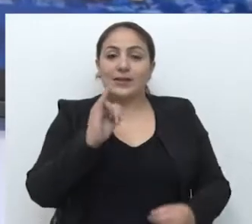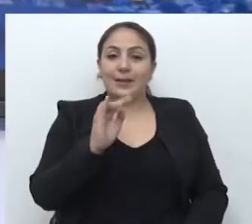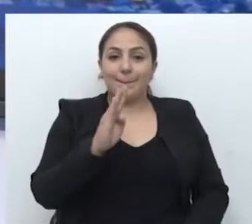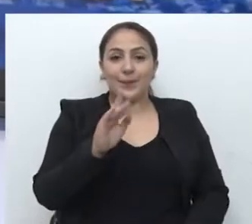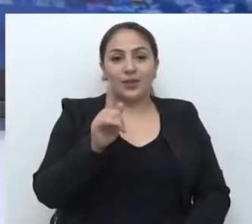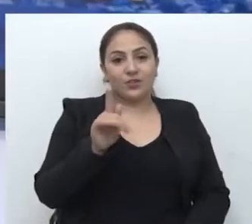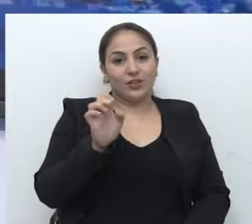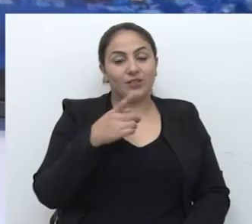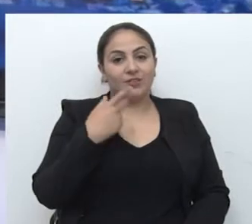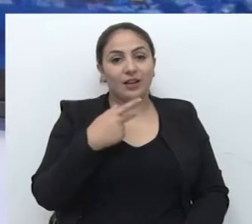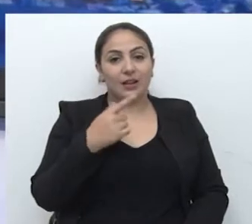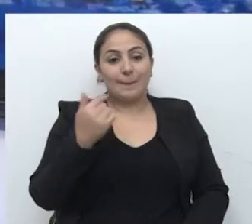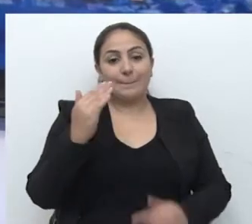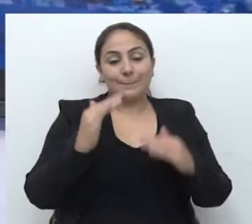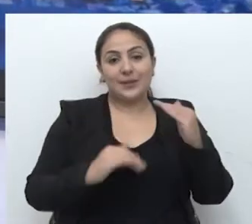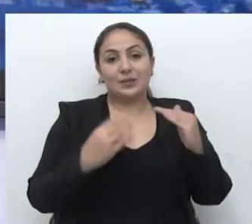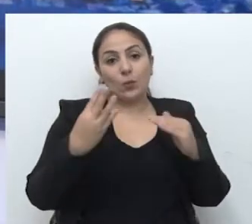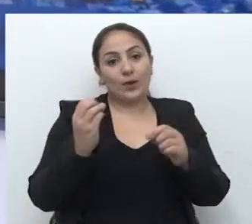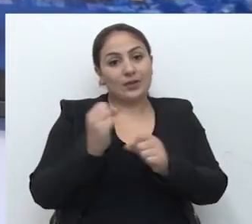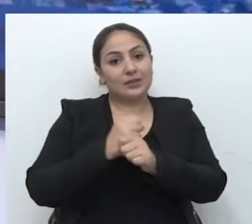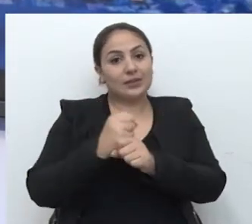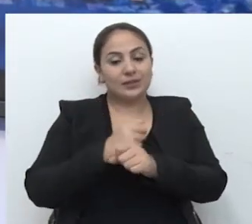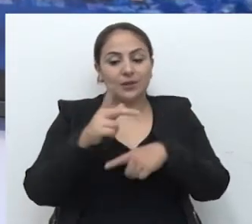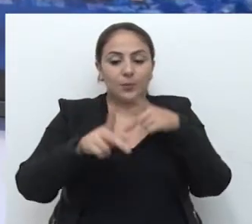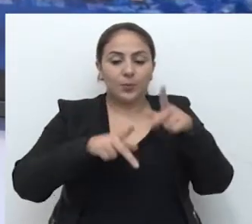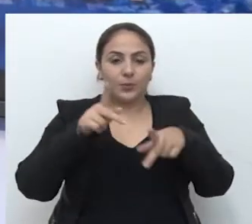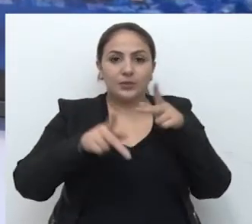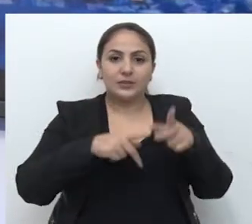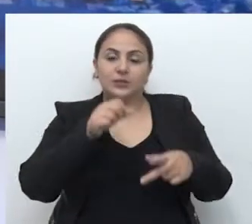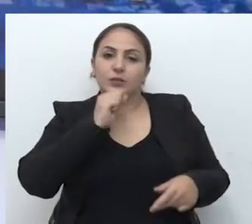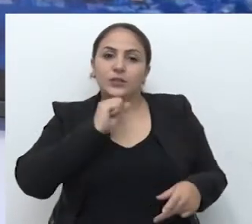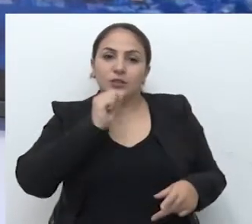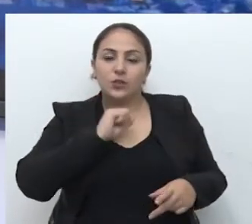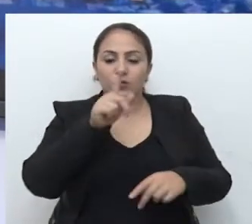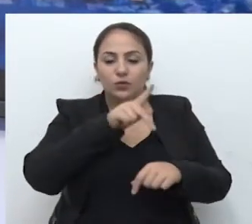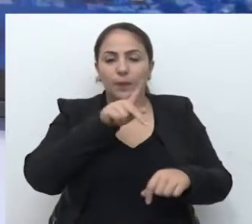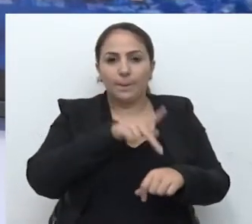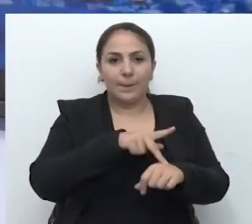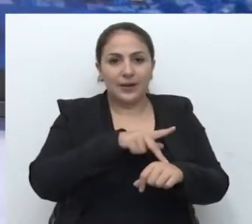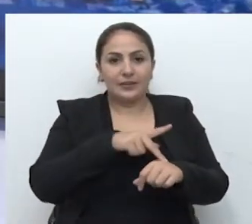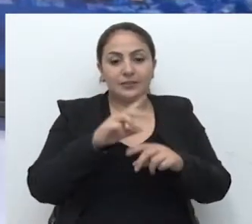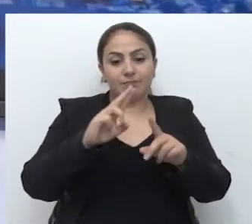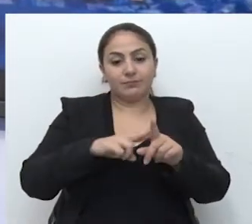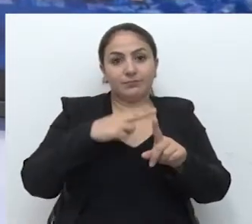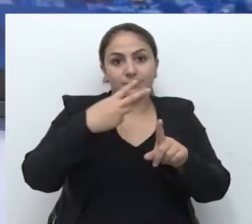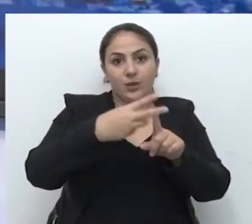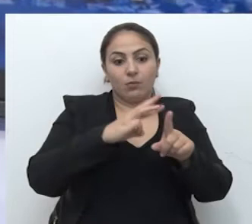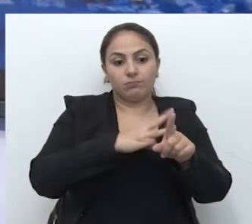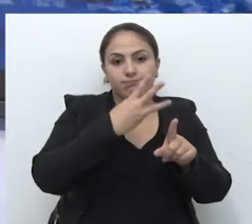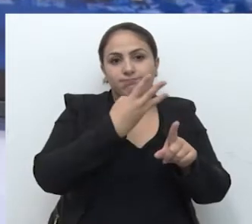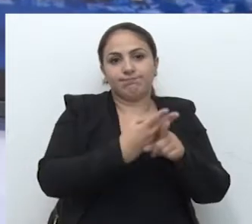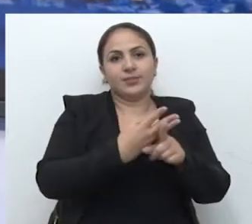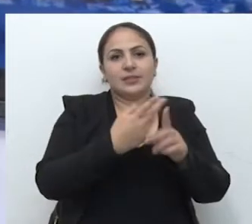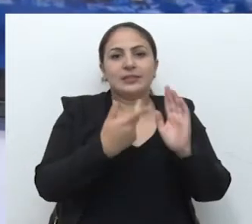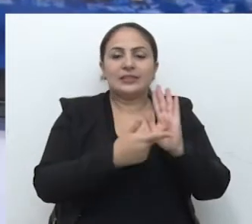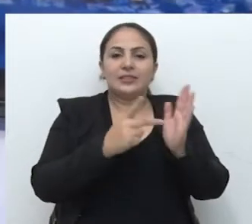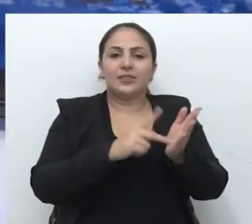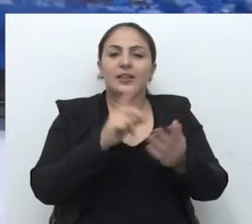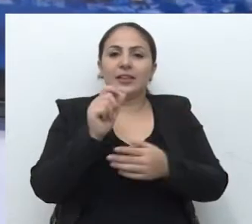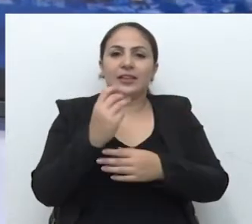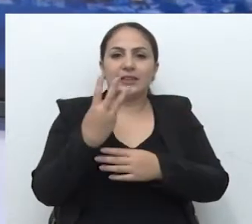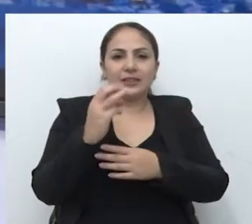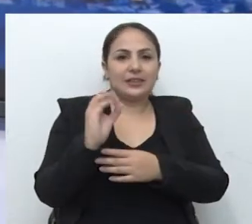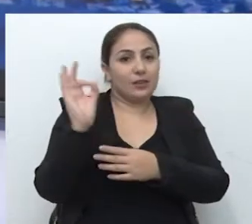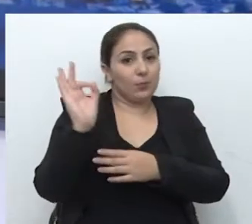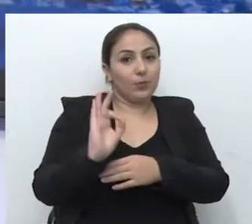De acordo com o IBGE, em menos de 40 anos, a população idosa do país vai triplicar, o que